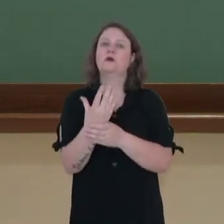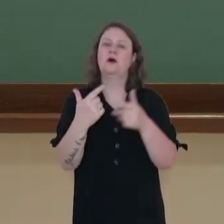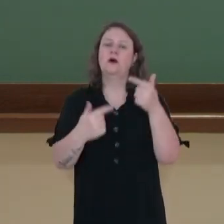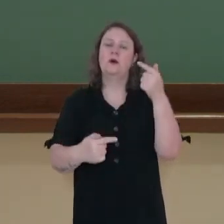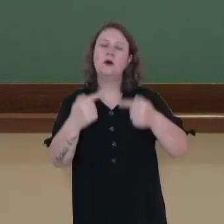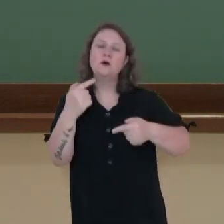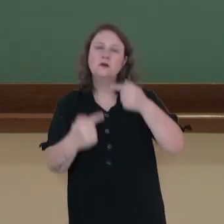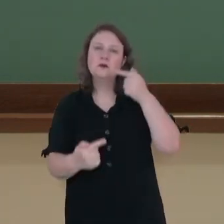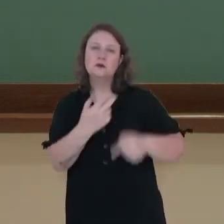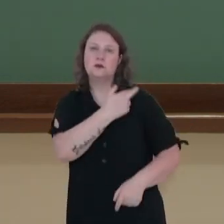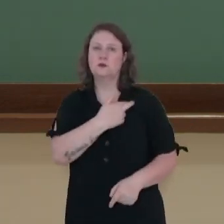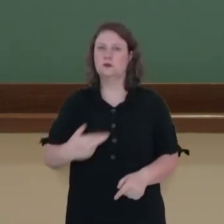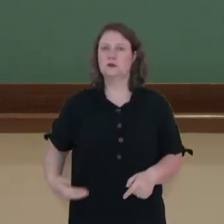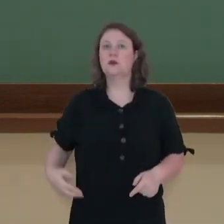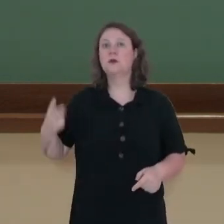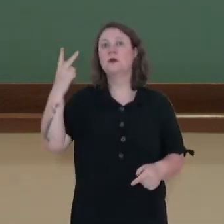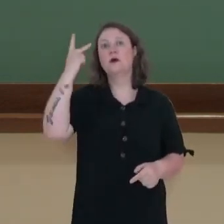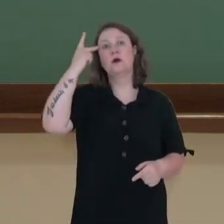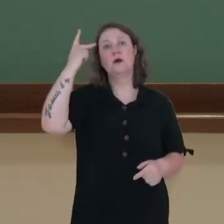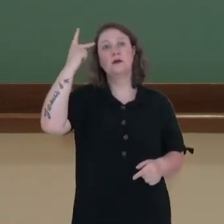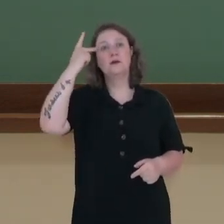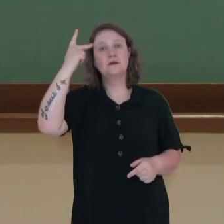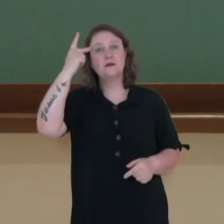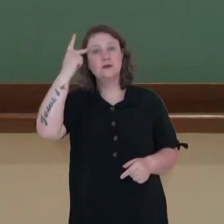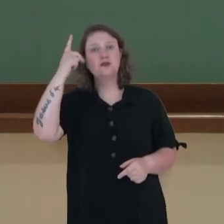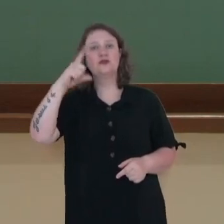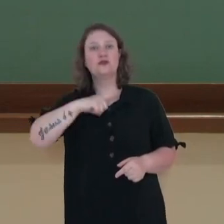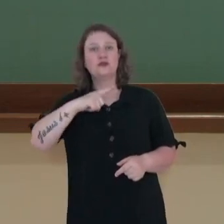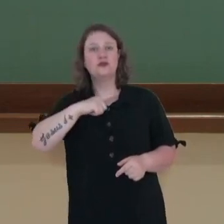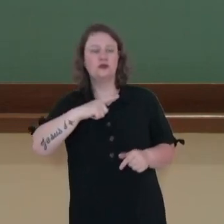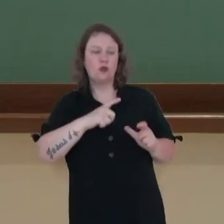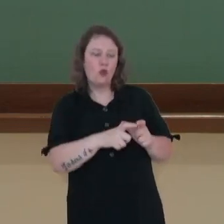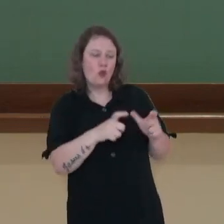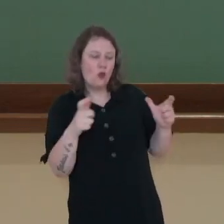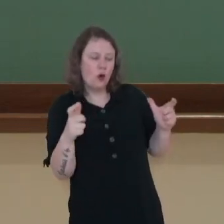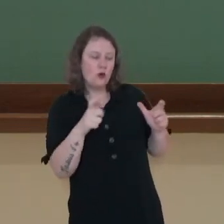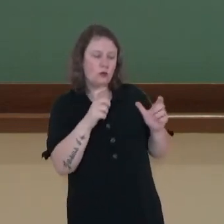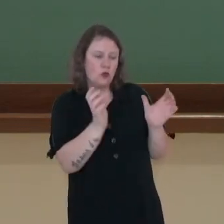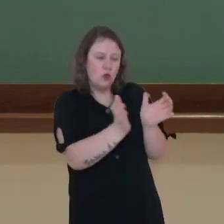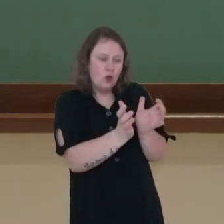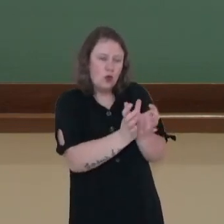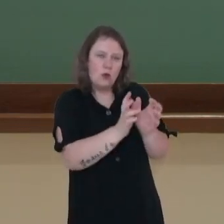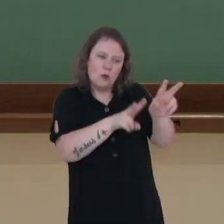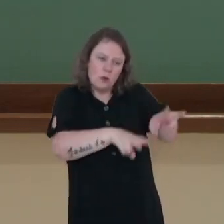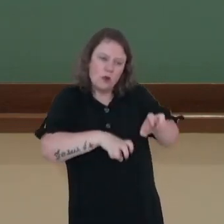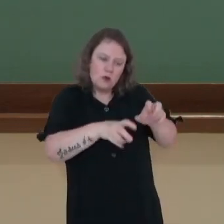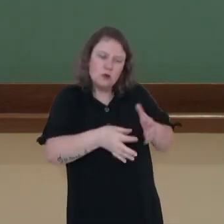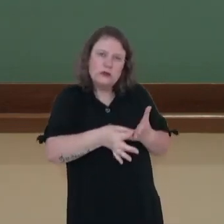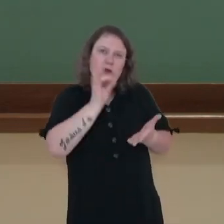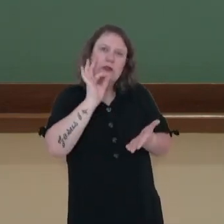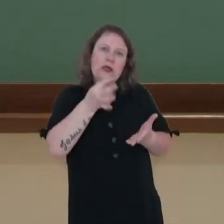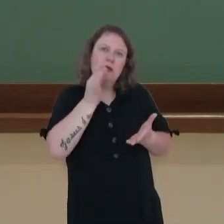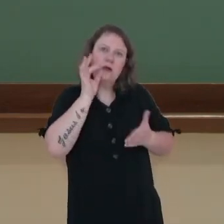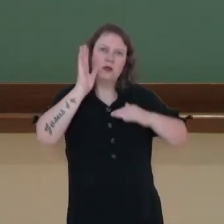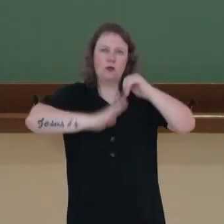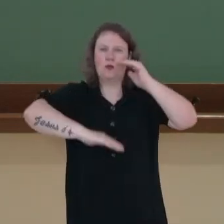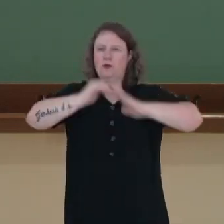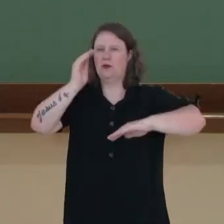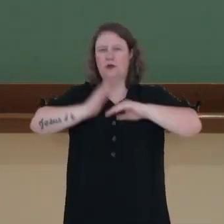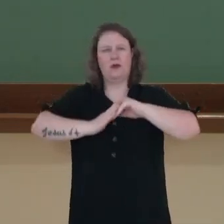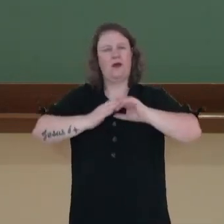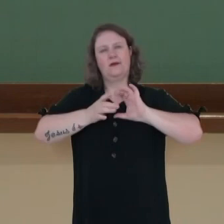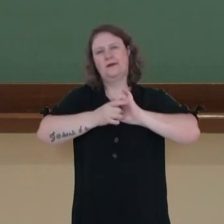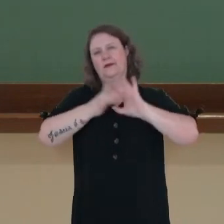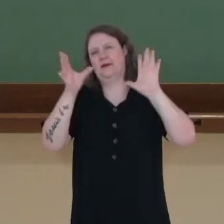tinha em suas fileiras os grandes produtores de café do Oeste Paulista e profissionais liberais.